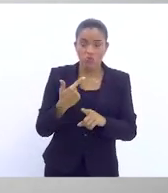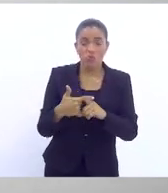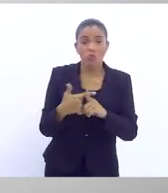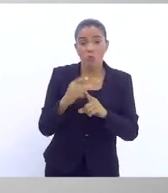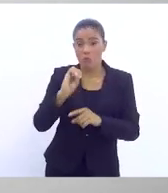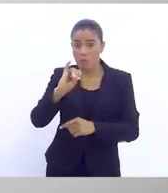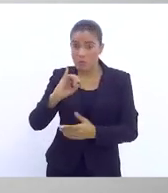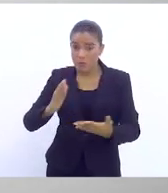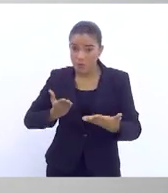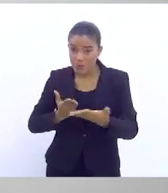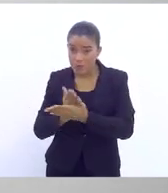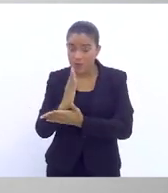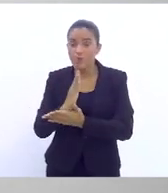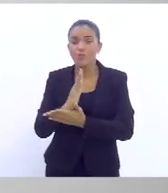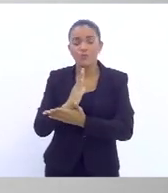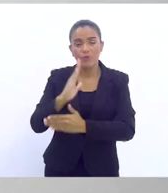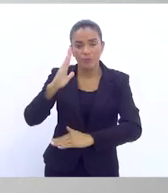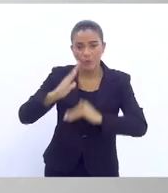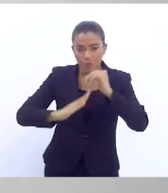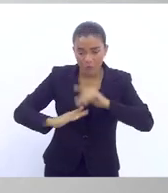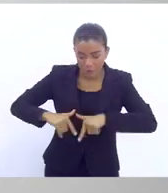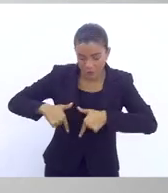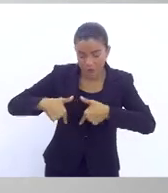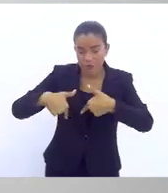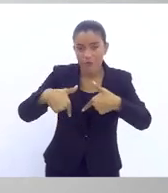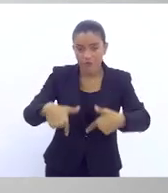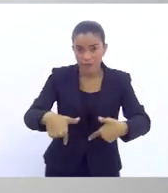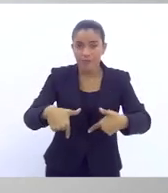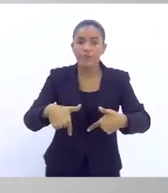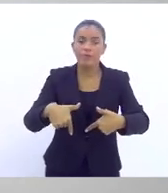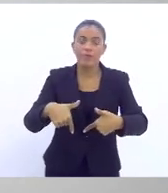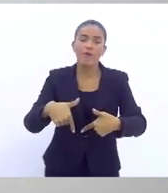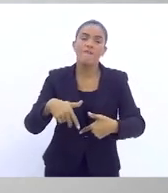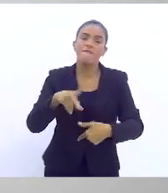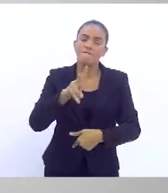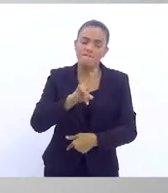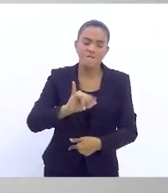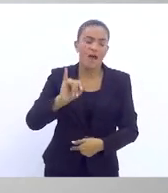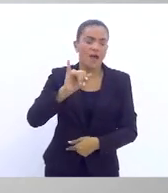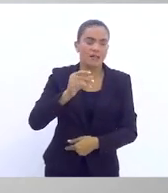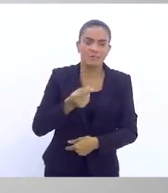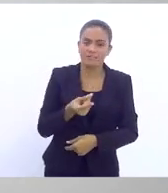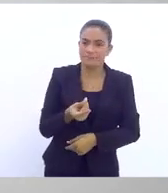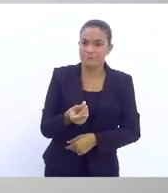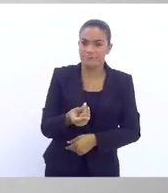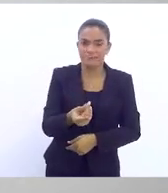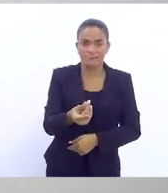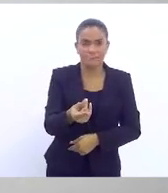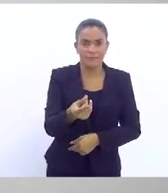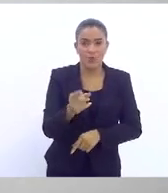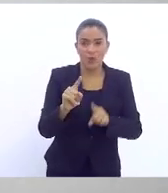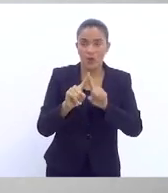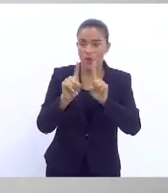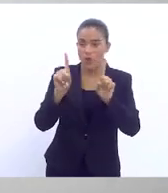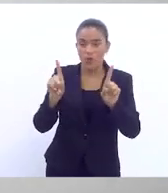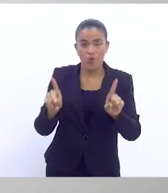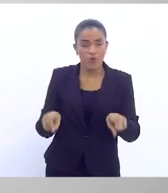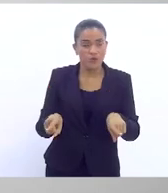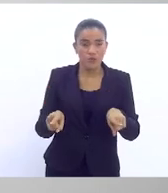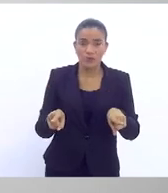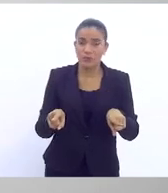aprovado e aplicado da forma que tá leva definitivamente o funcionalismo